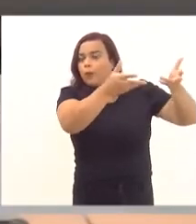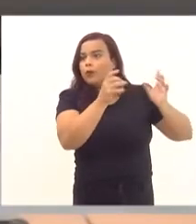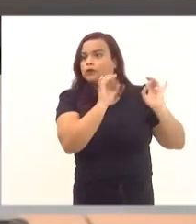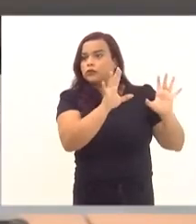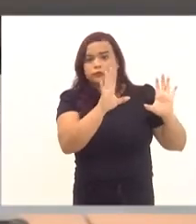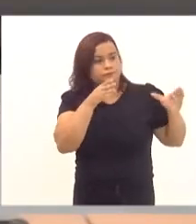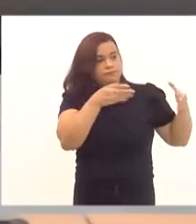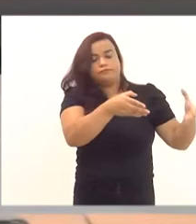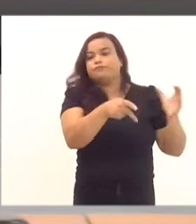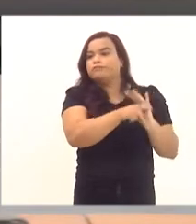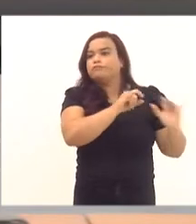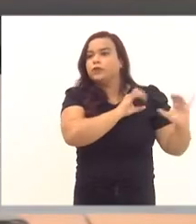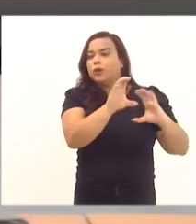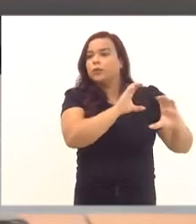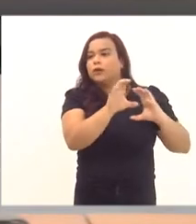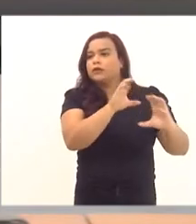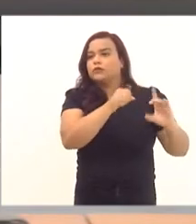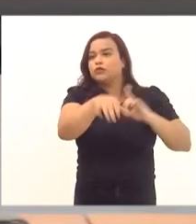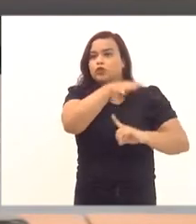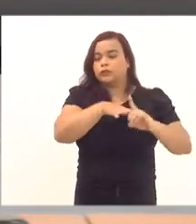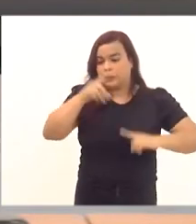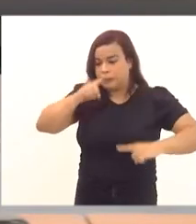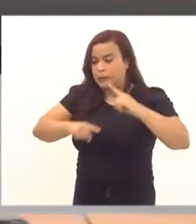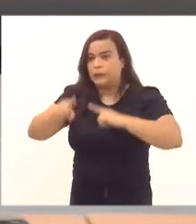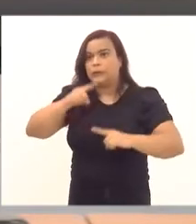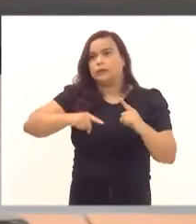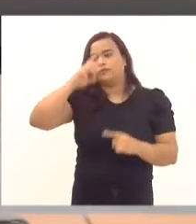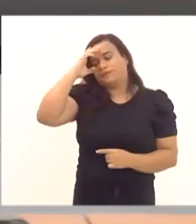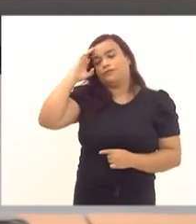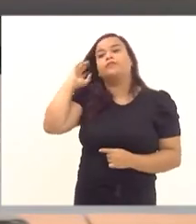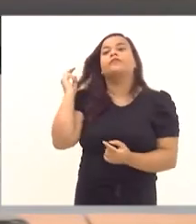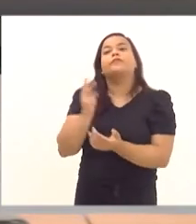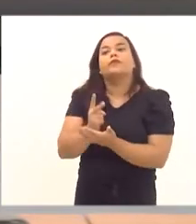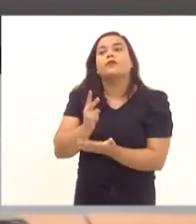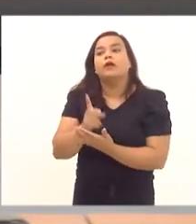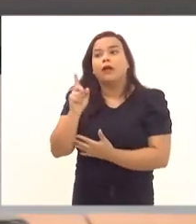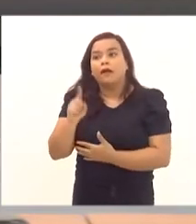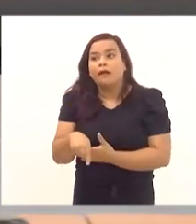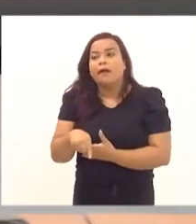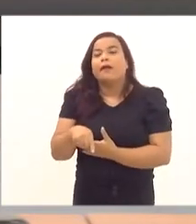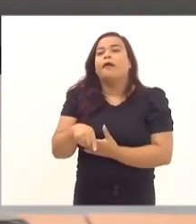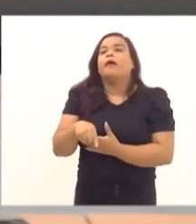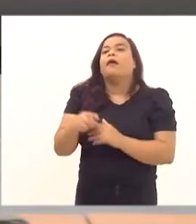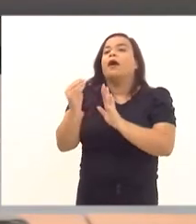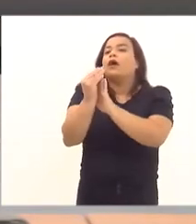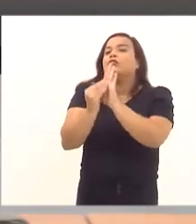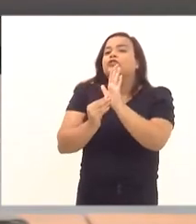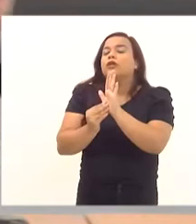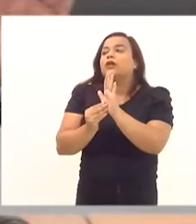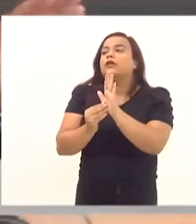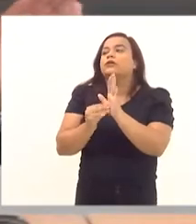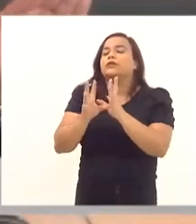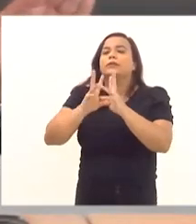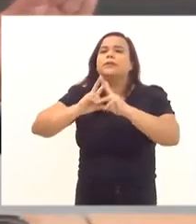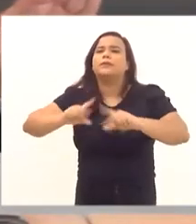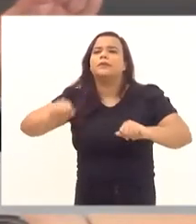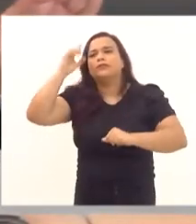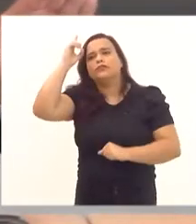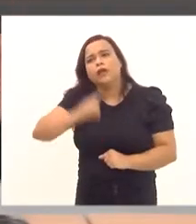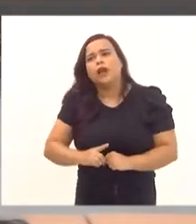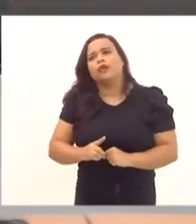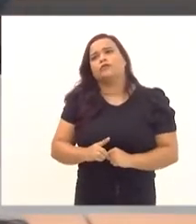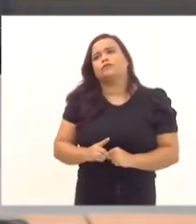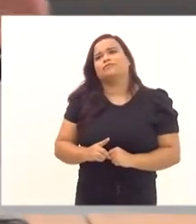simbolizam a nossa sociedade ao mesmo tempo né é uma agenda de devastação de direitos devastação de